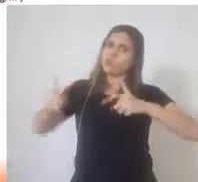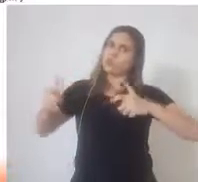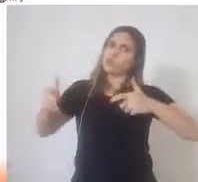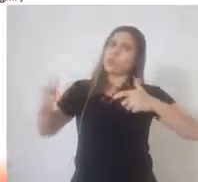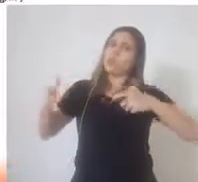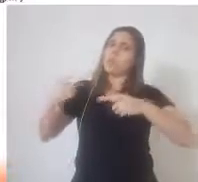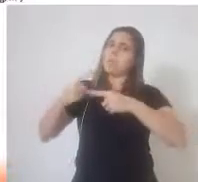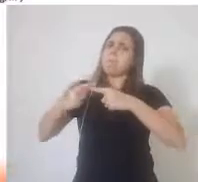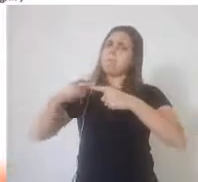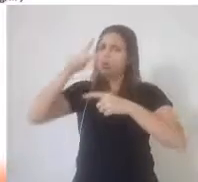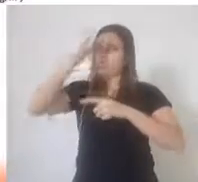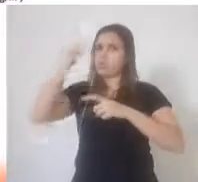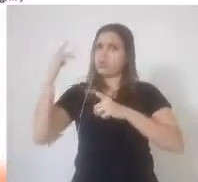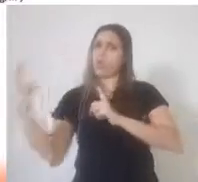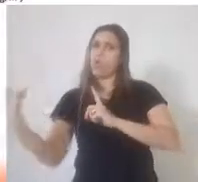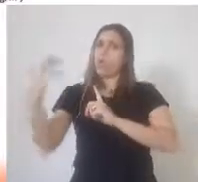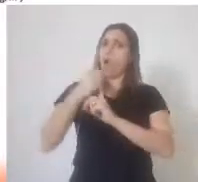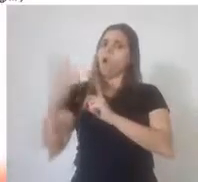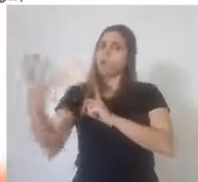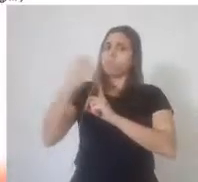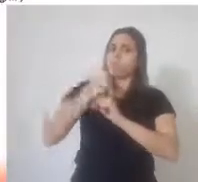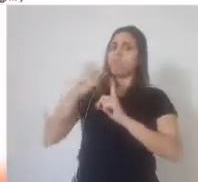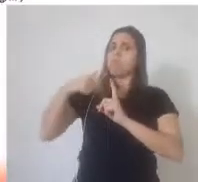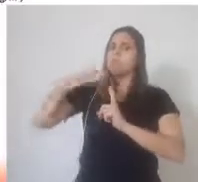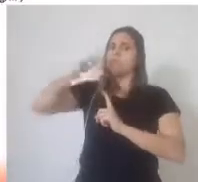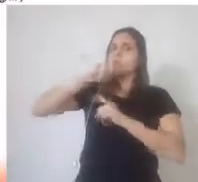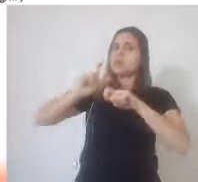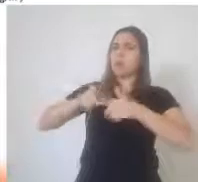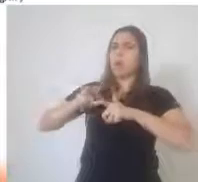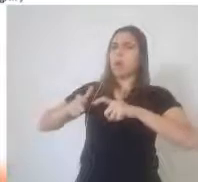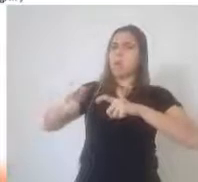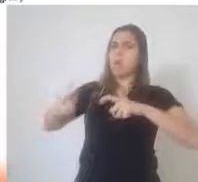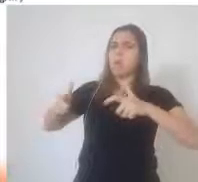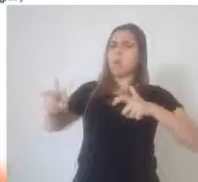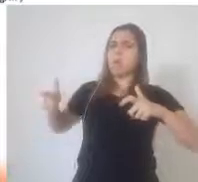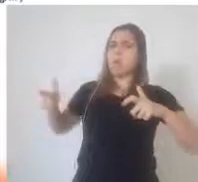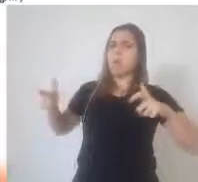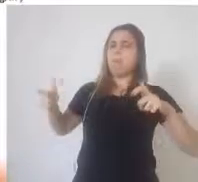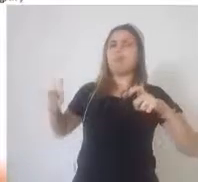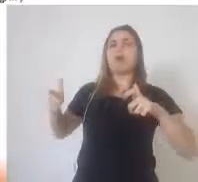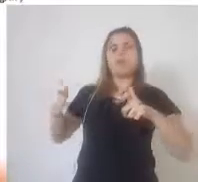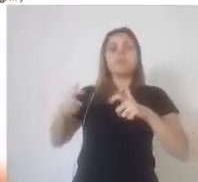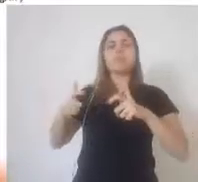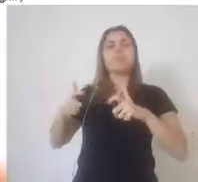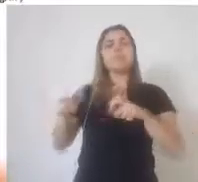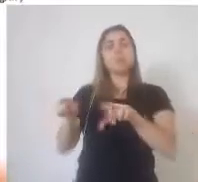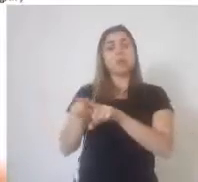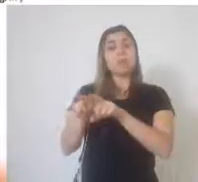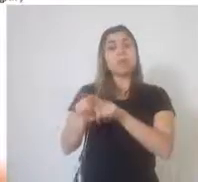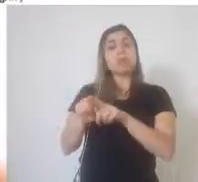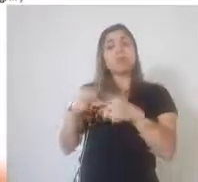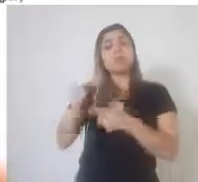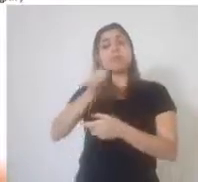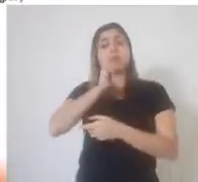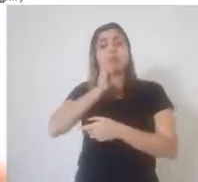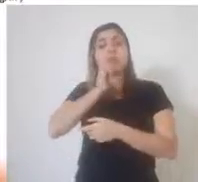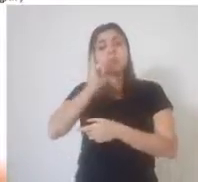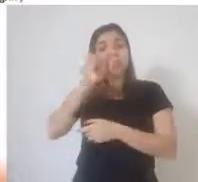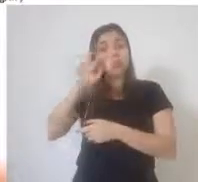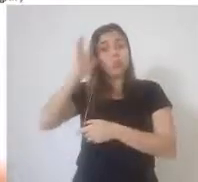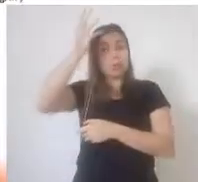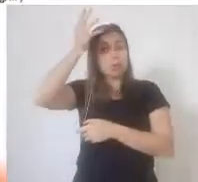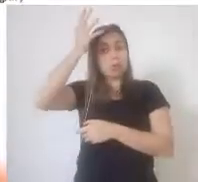população que está sendo perdida pela alimentação, né, pelo consumo do zooplâncton. Aí nessa